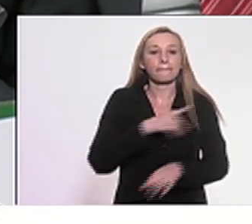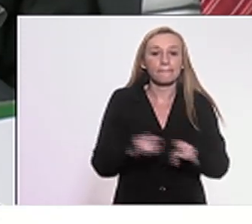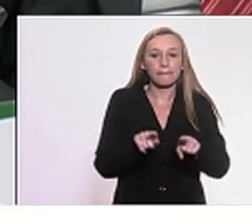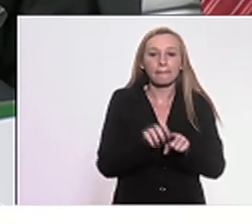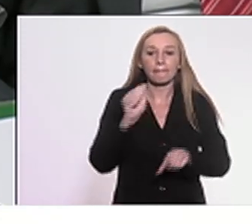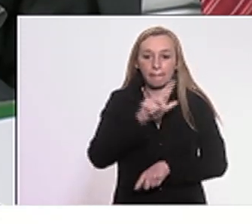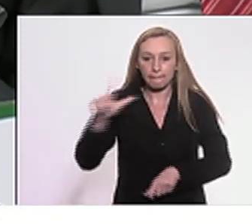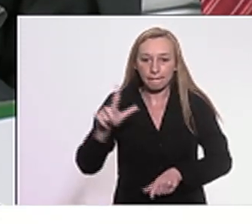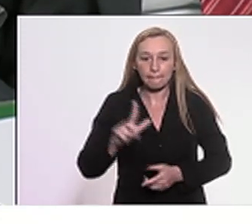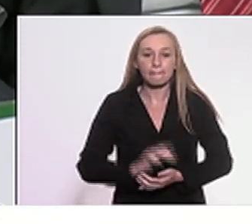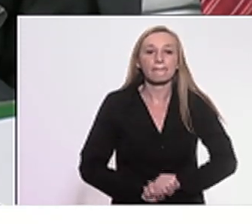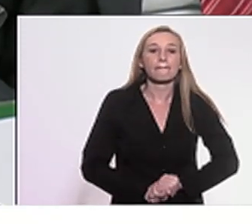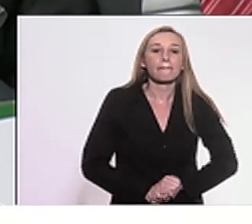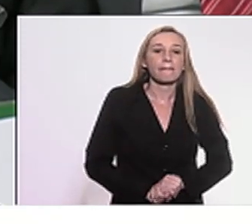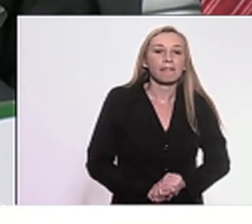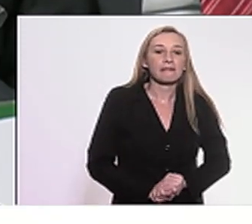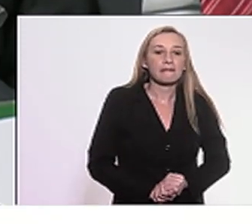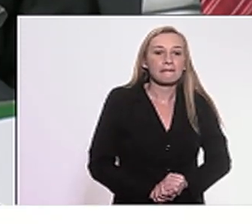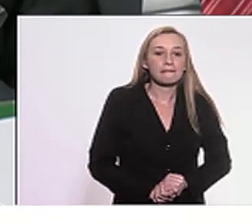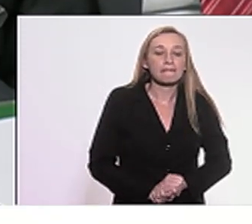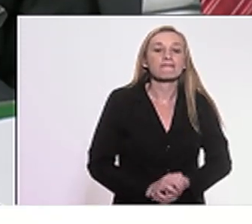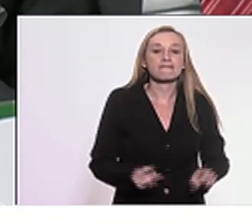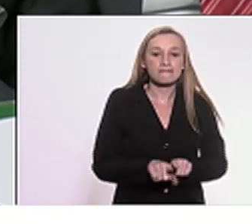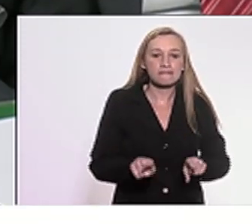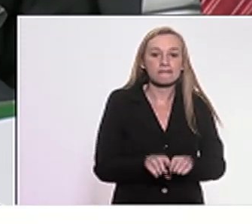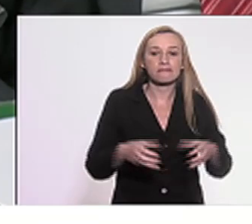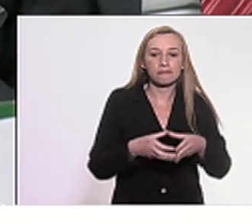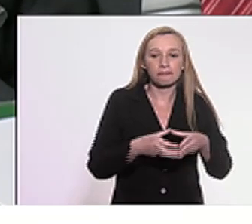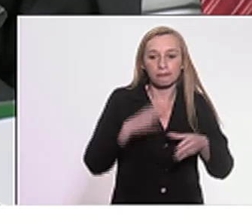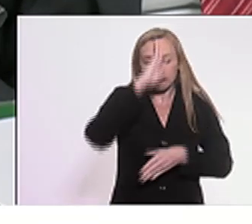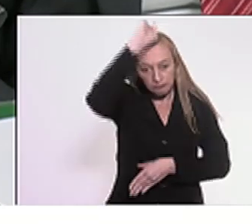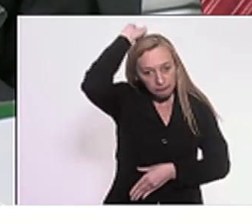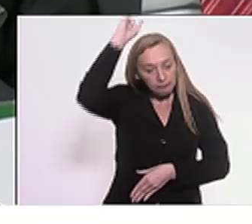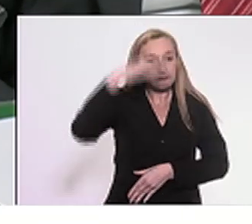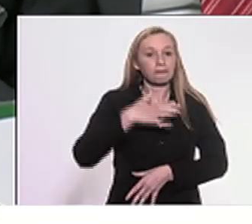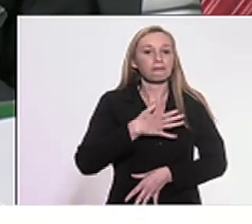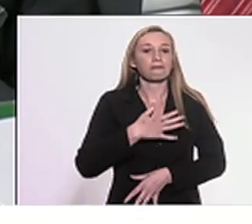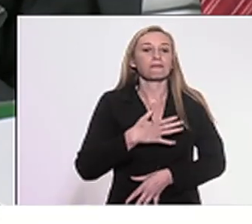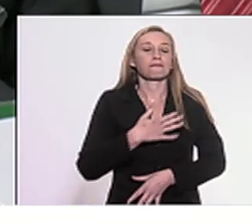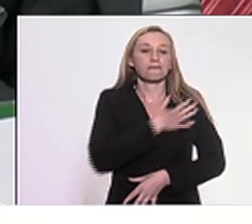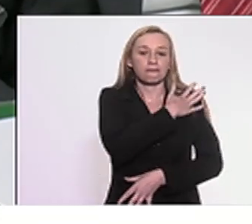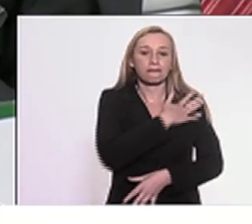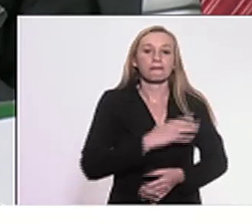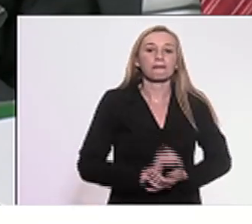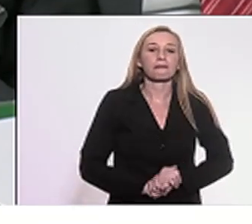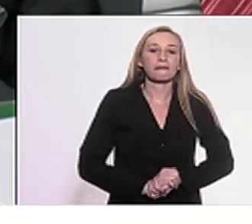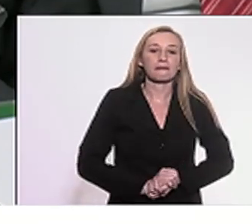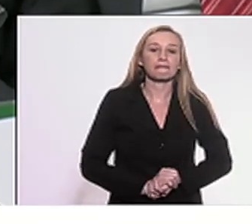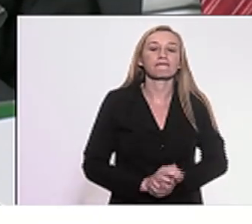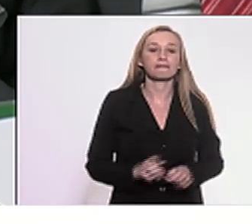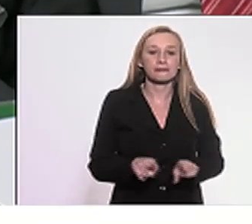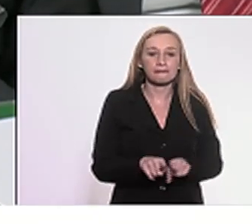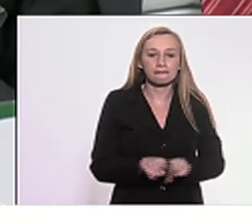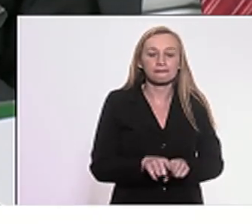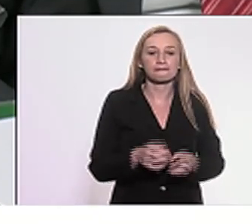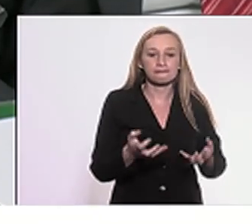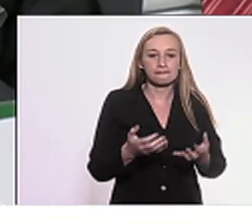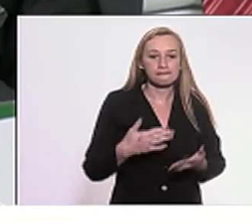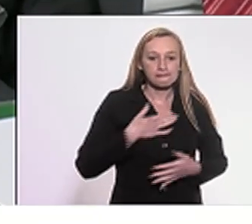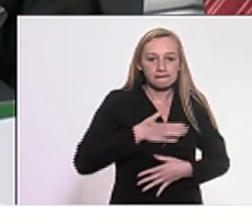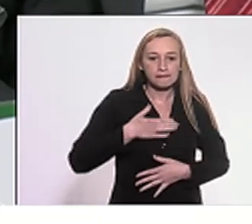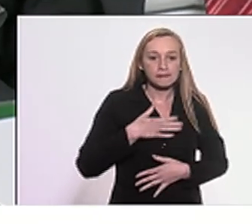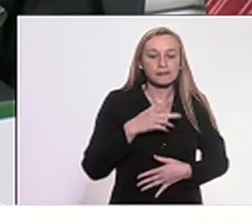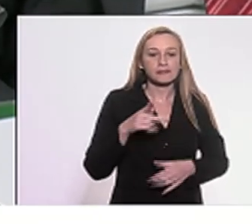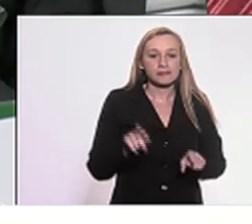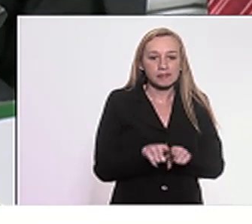policiais civis, né, do Corpo de Bombeiro Militar também. E eu gostaria de estender isso às